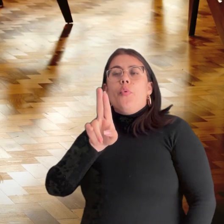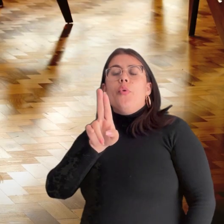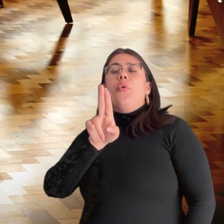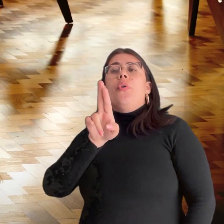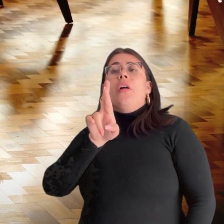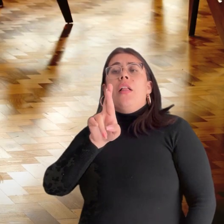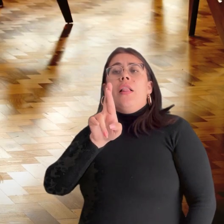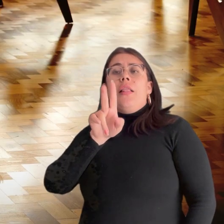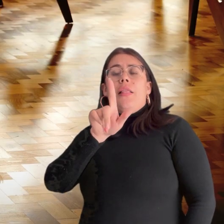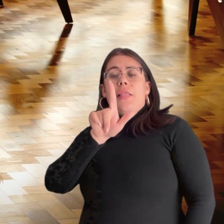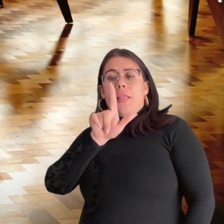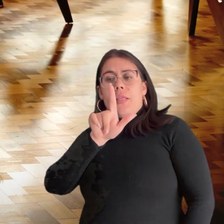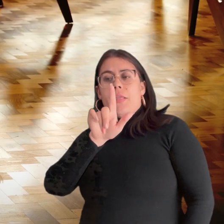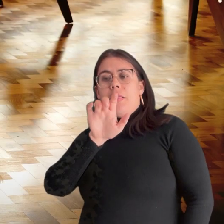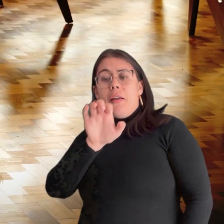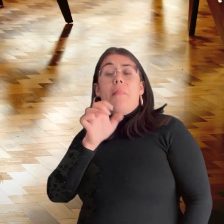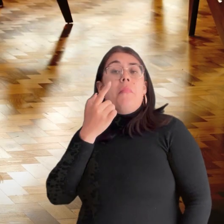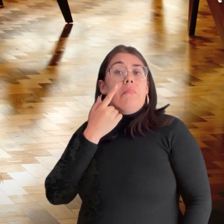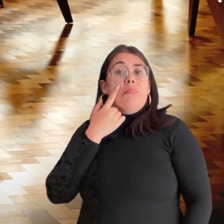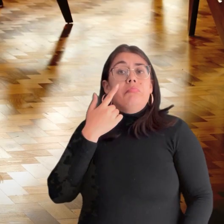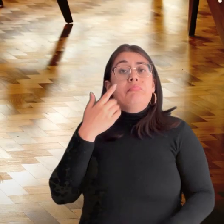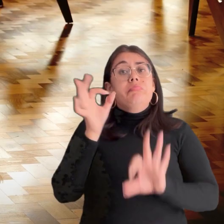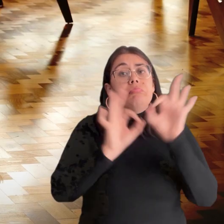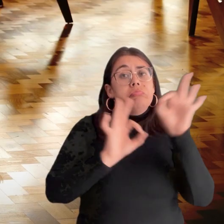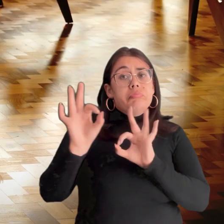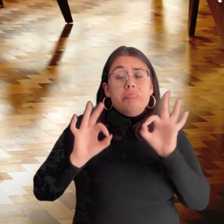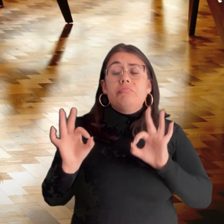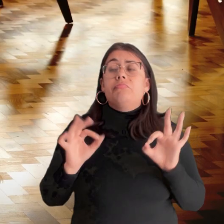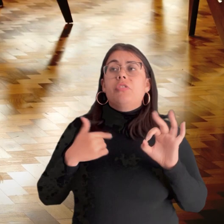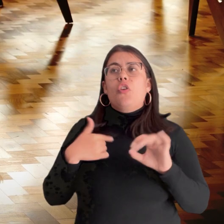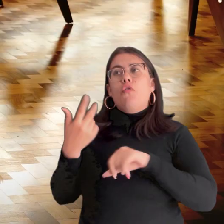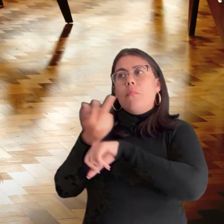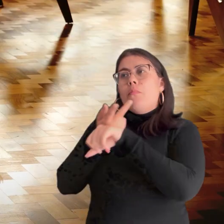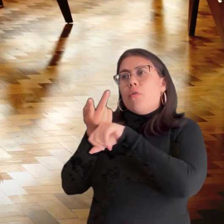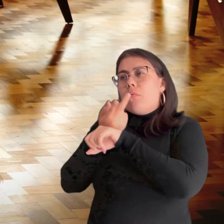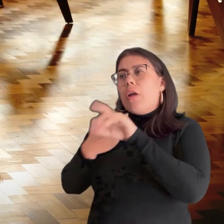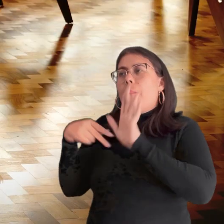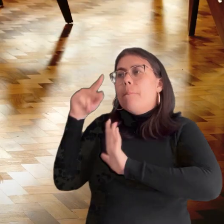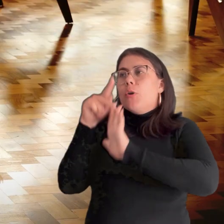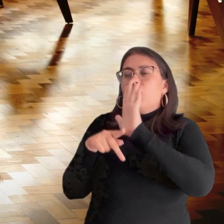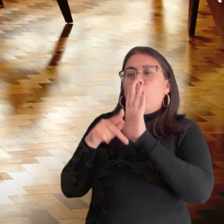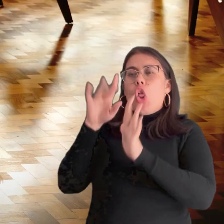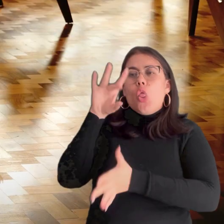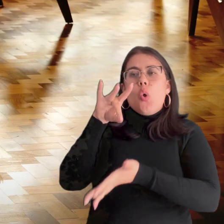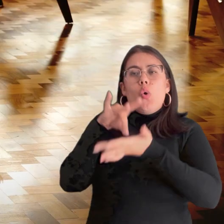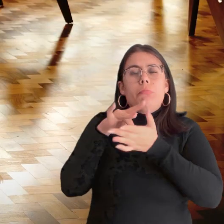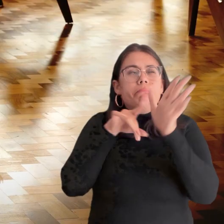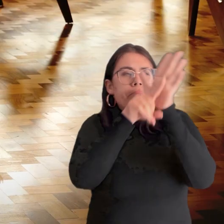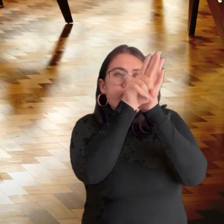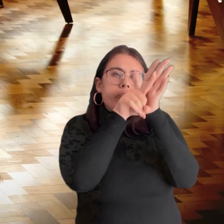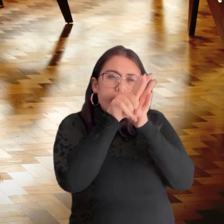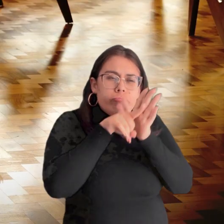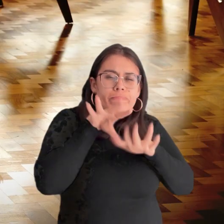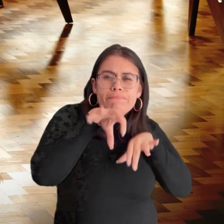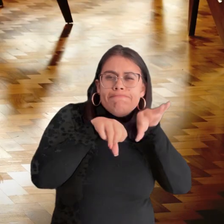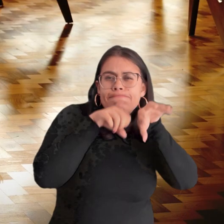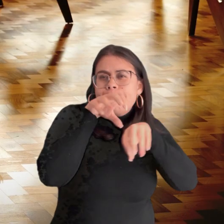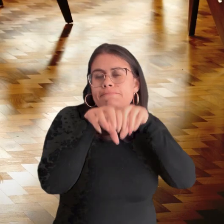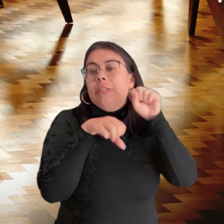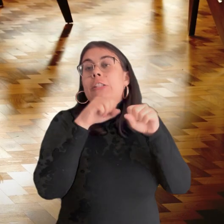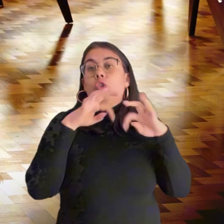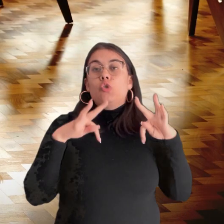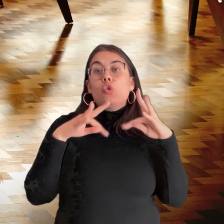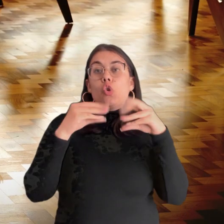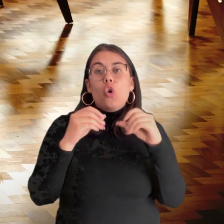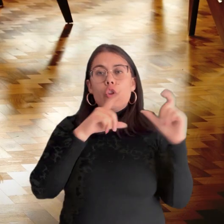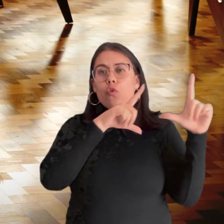fui buscar os projetos originais, fiz uma pesquisa iconográfica, todas as fotos da época existente, para a